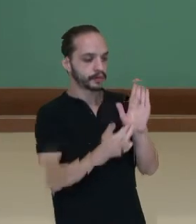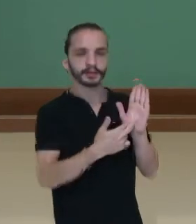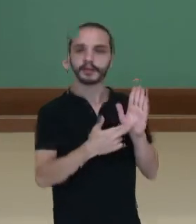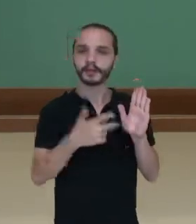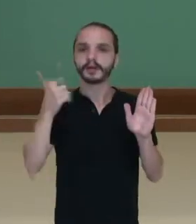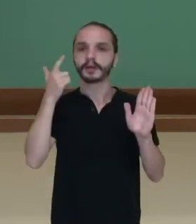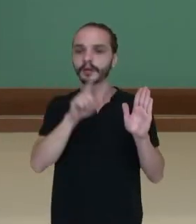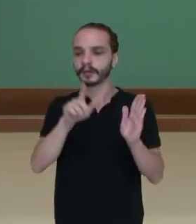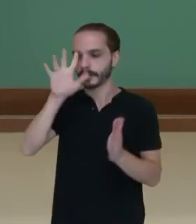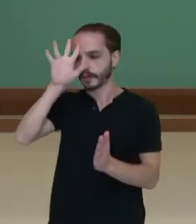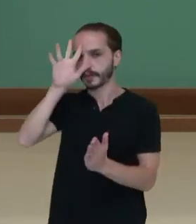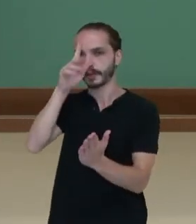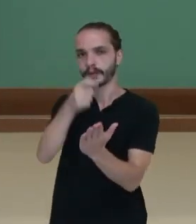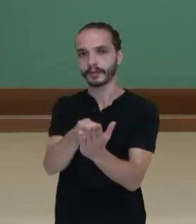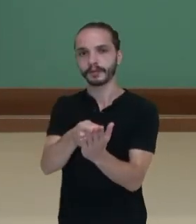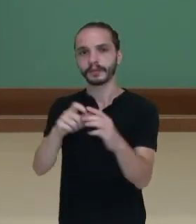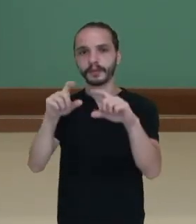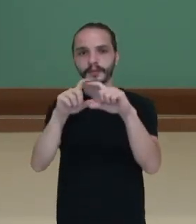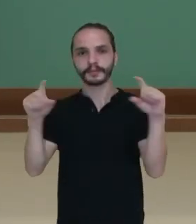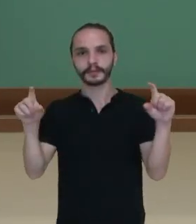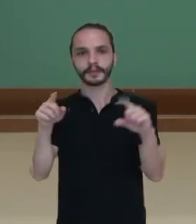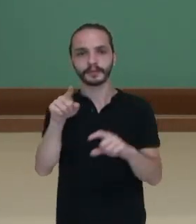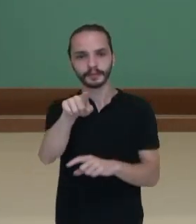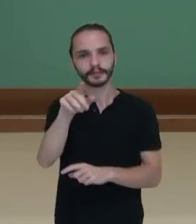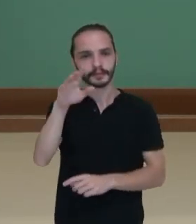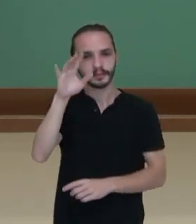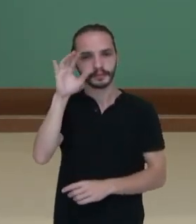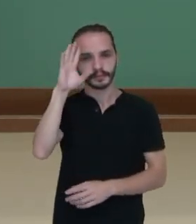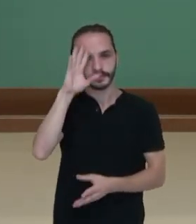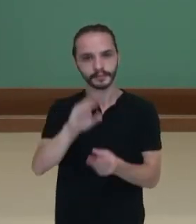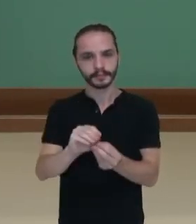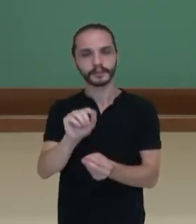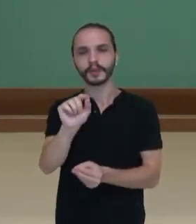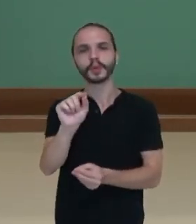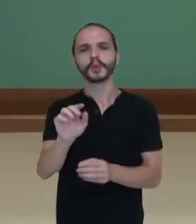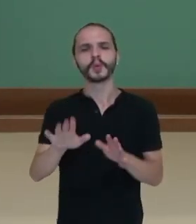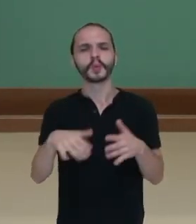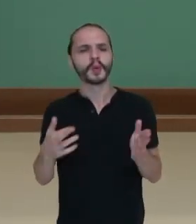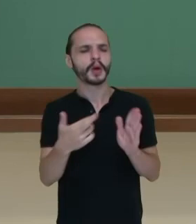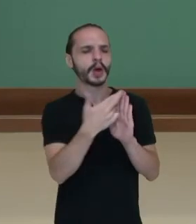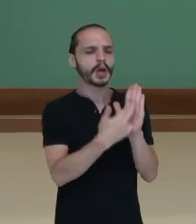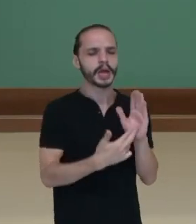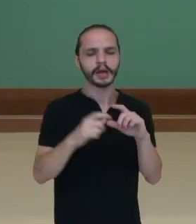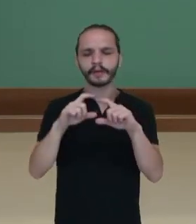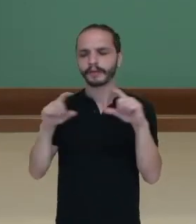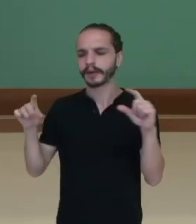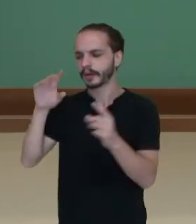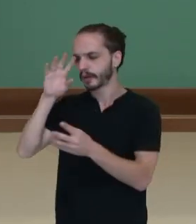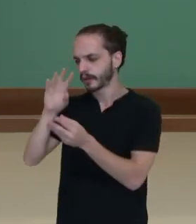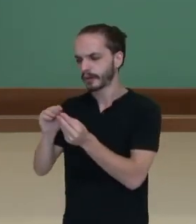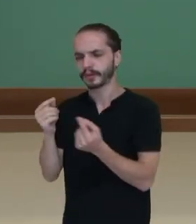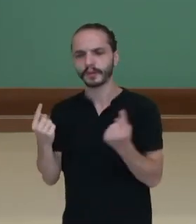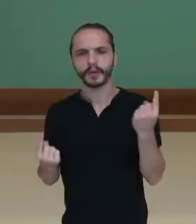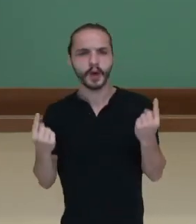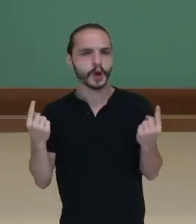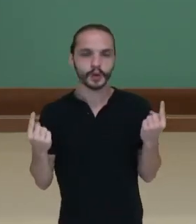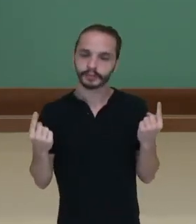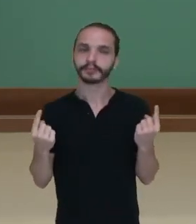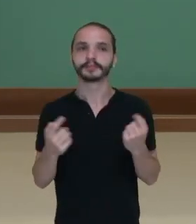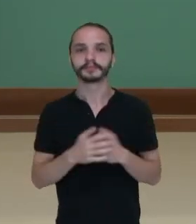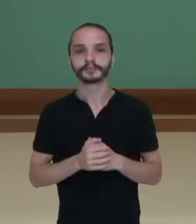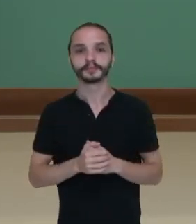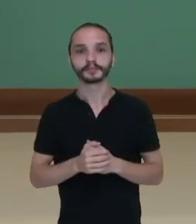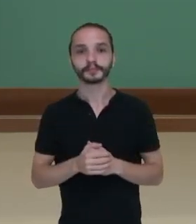determinar a premissa. Importante você saber, né? Quando é a regra, quando é a premissa, quando é a conclusão.